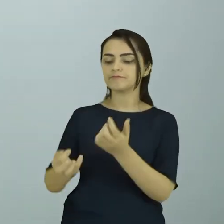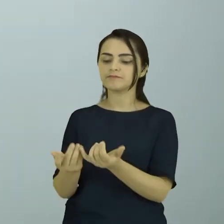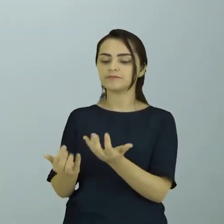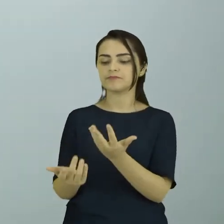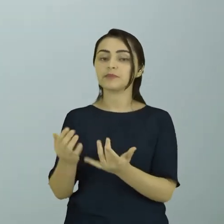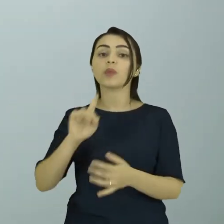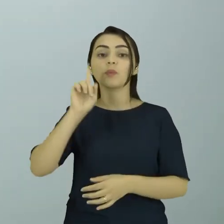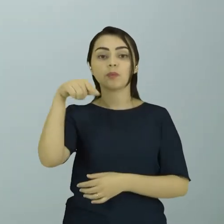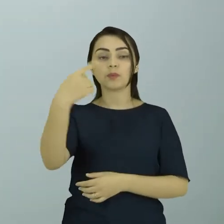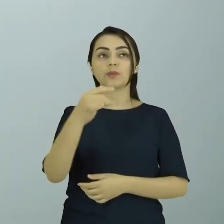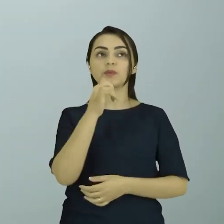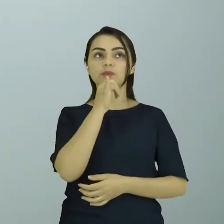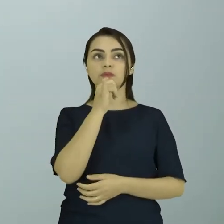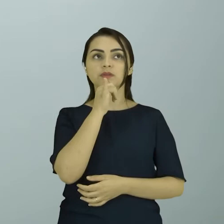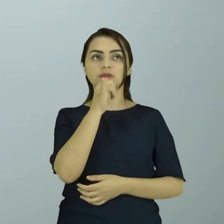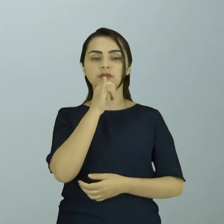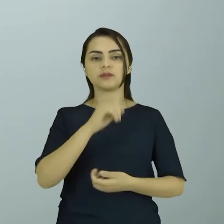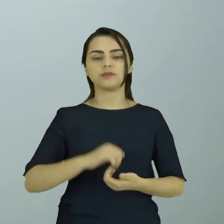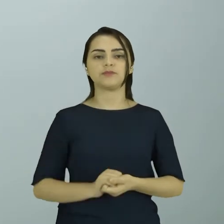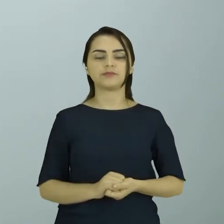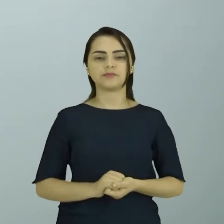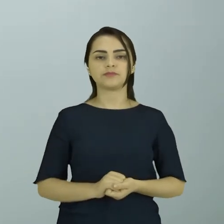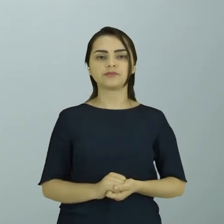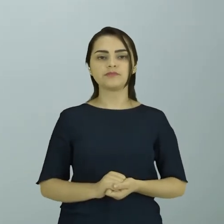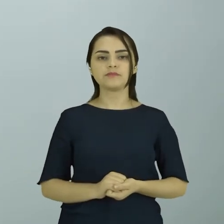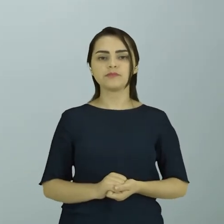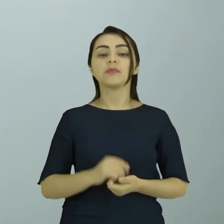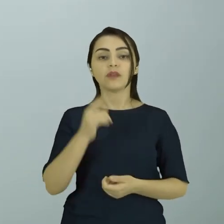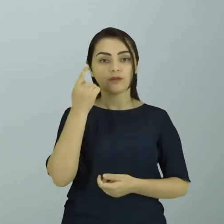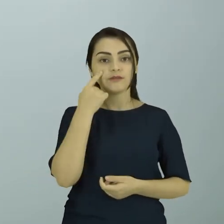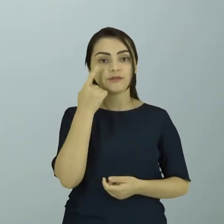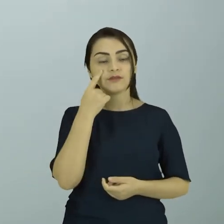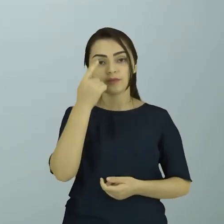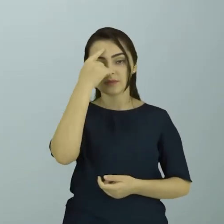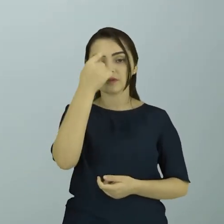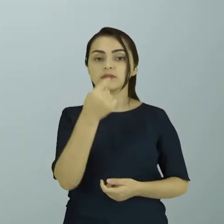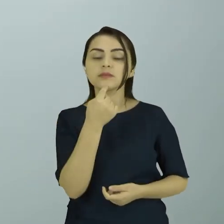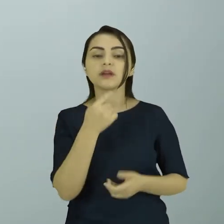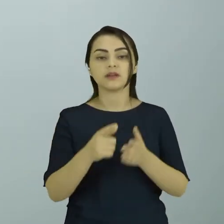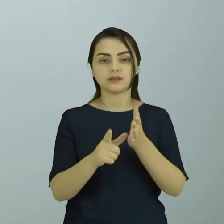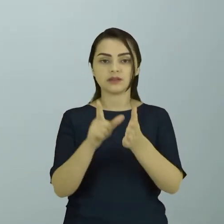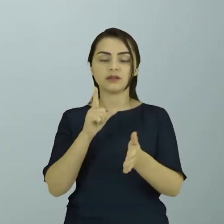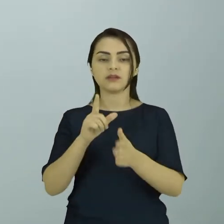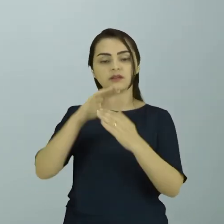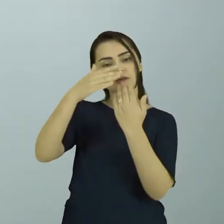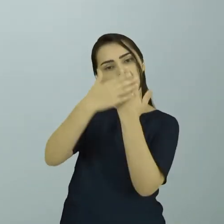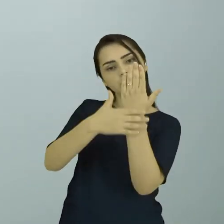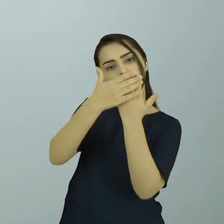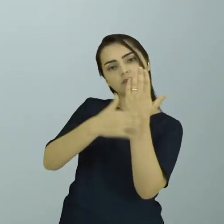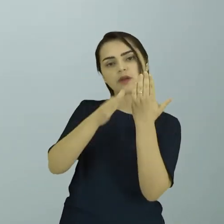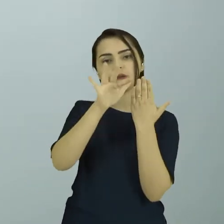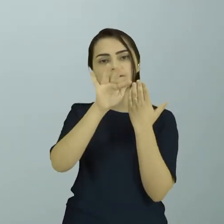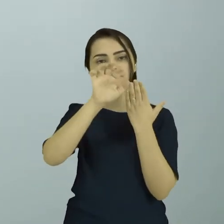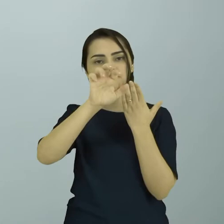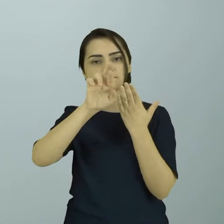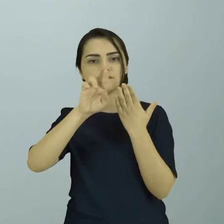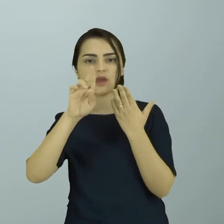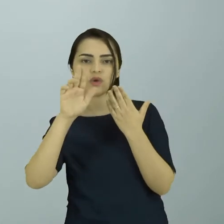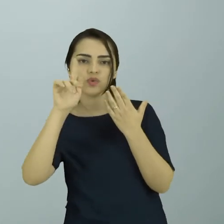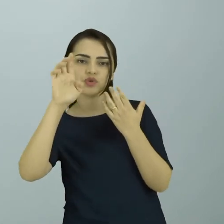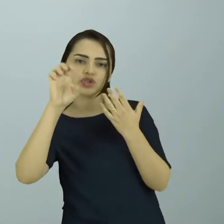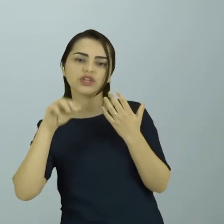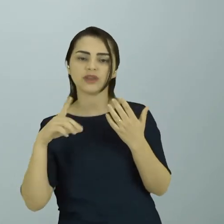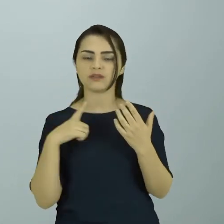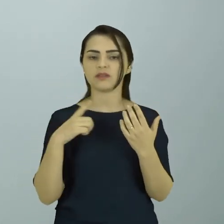E o outro exemplo, que é o surgimento, como nós vimos lá nas imagens anteriores, da ferrugem, nós temos aqui uma esponja